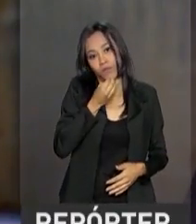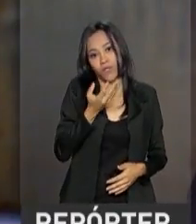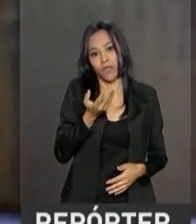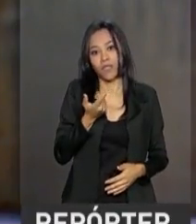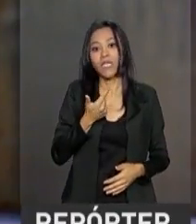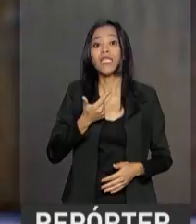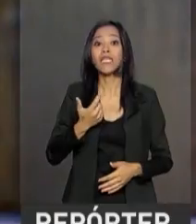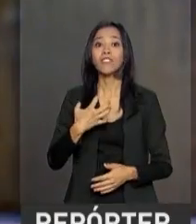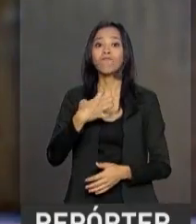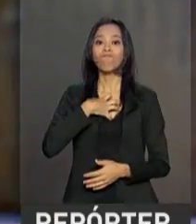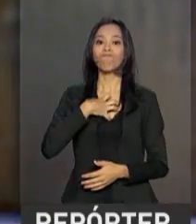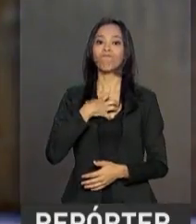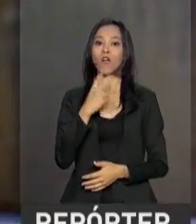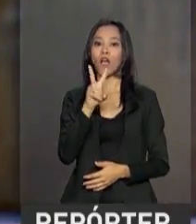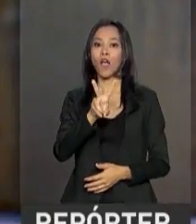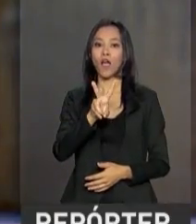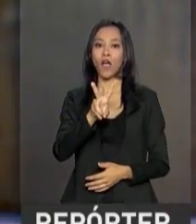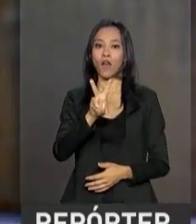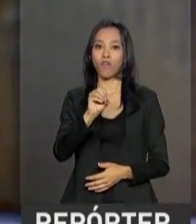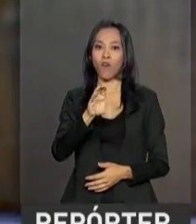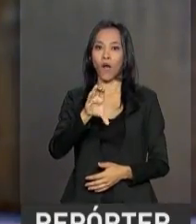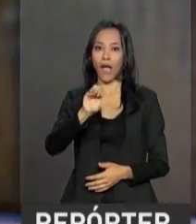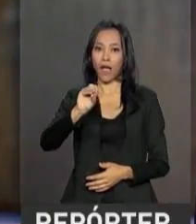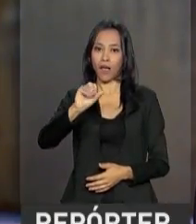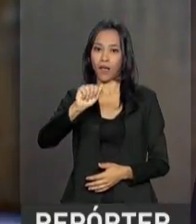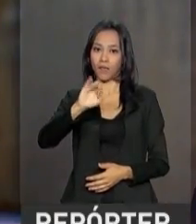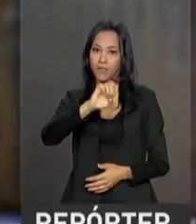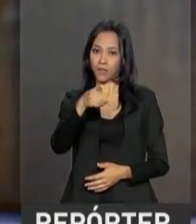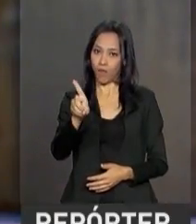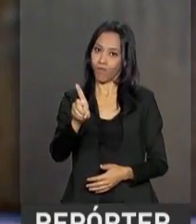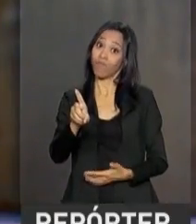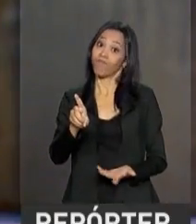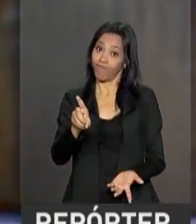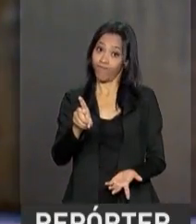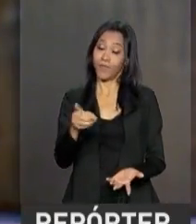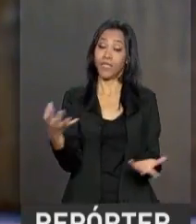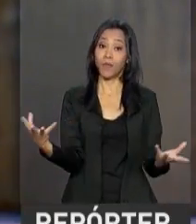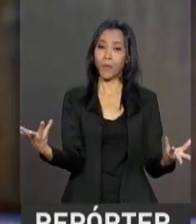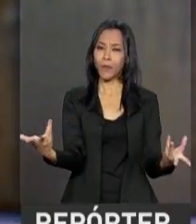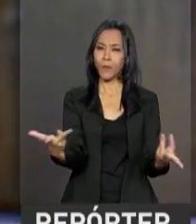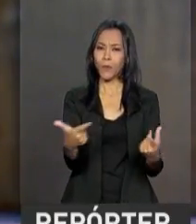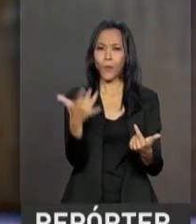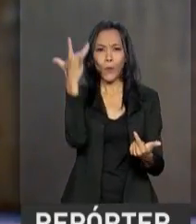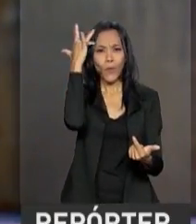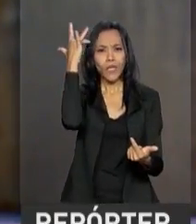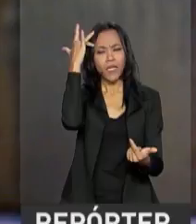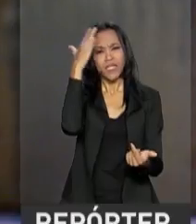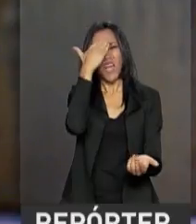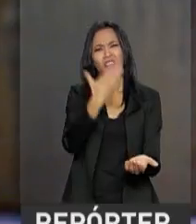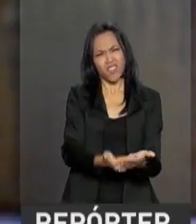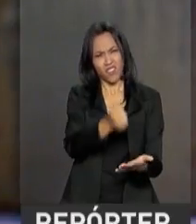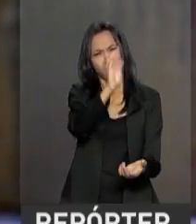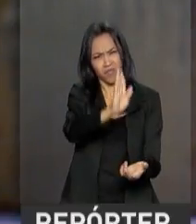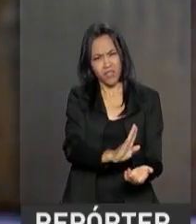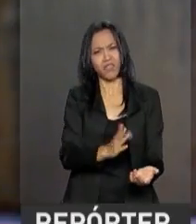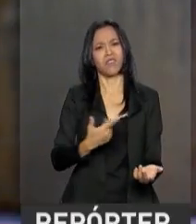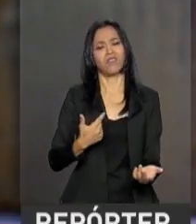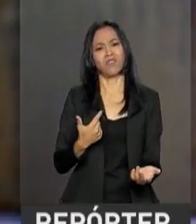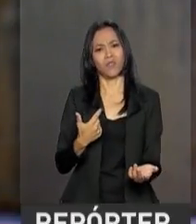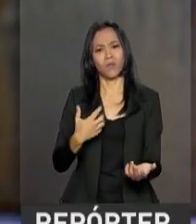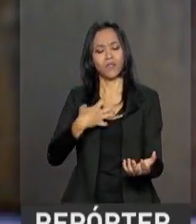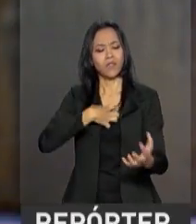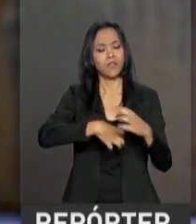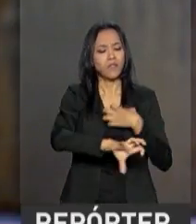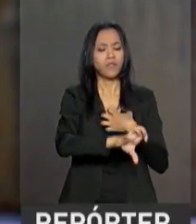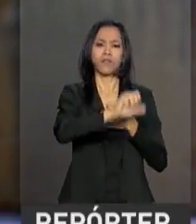tem que ter vocação, vocação de serviço. E tem que ter uma qualidade que é gostar do Brasil, gostar da gente brasileira, se identificar